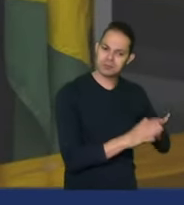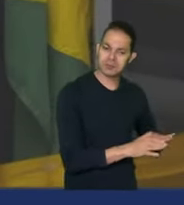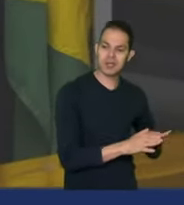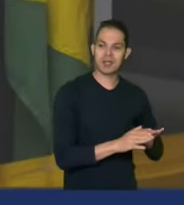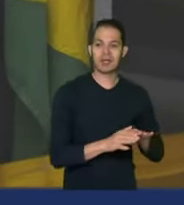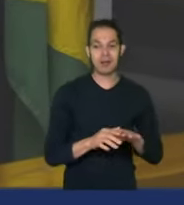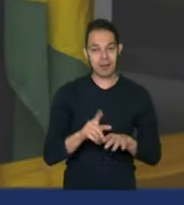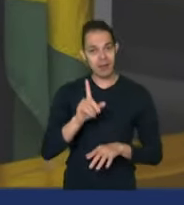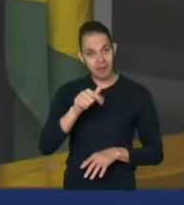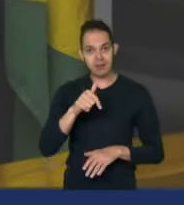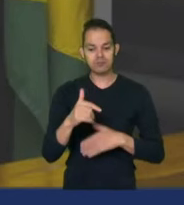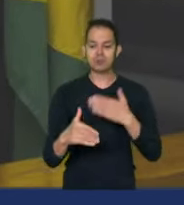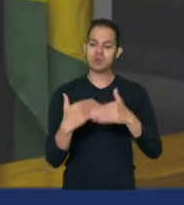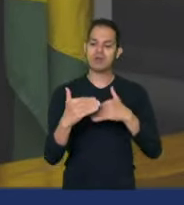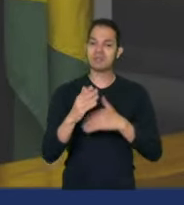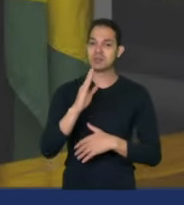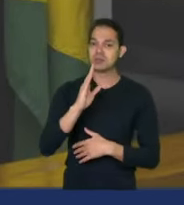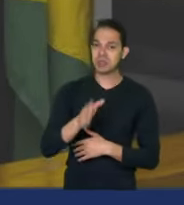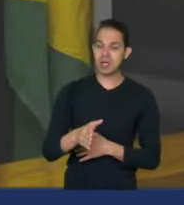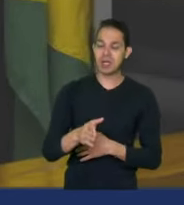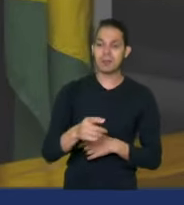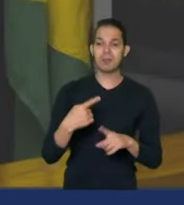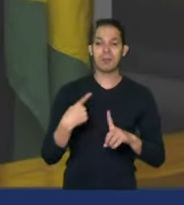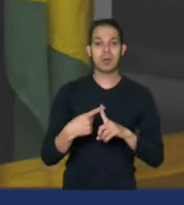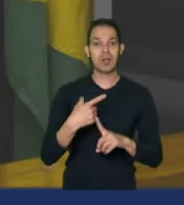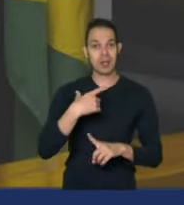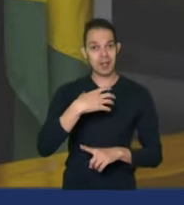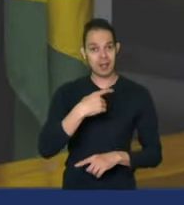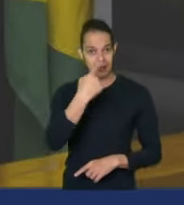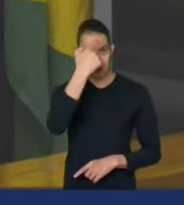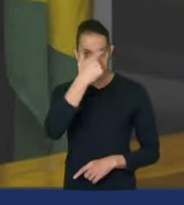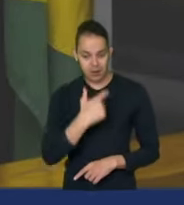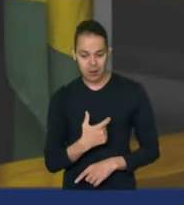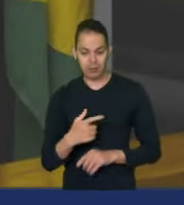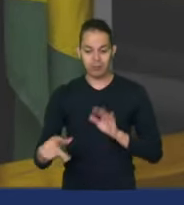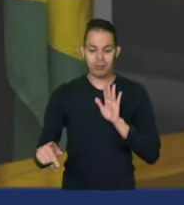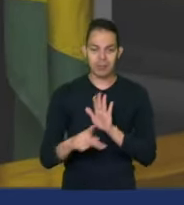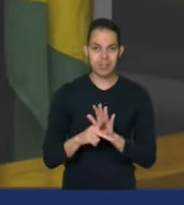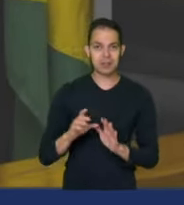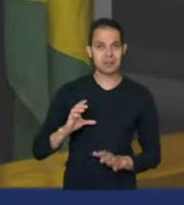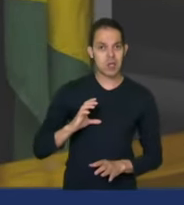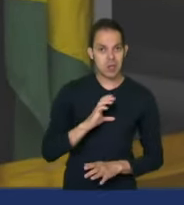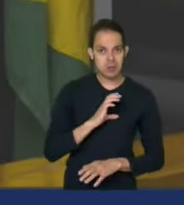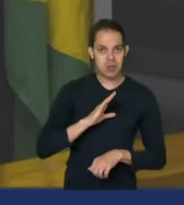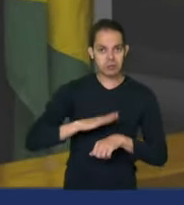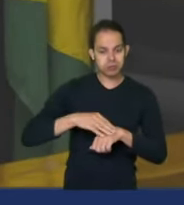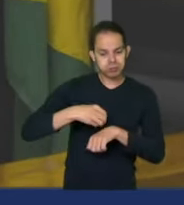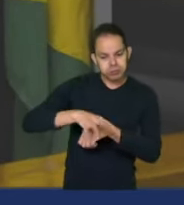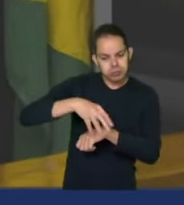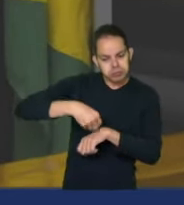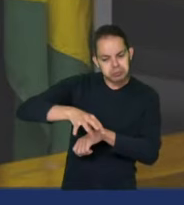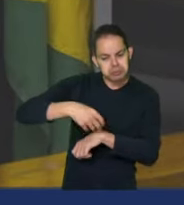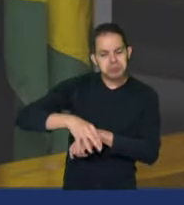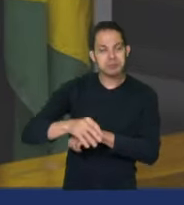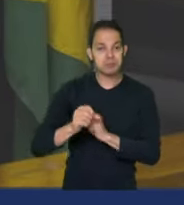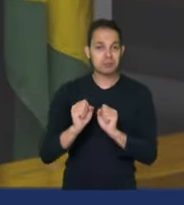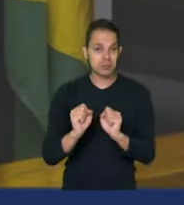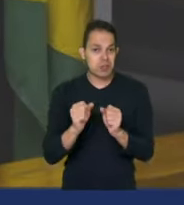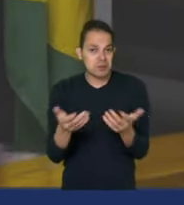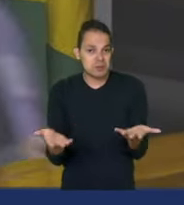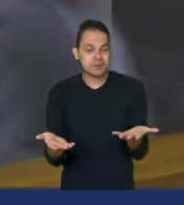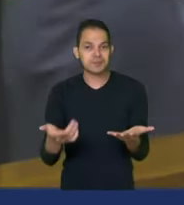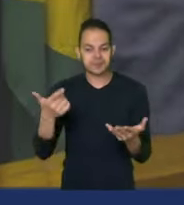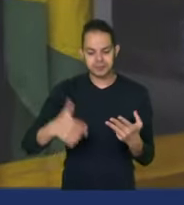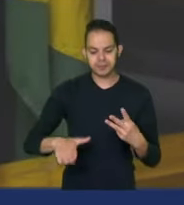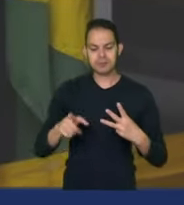grande avanço, já que estou numa comissão para dar sugestões. Em terceiro lugar, senhor presidente,